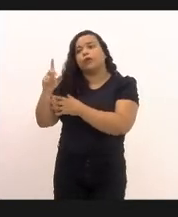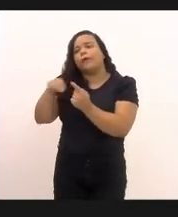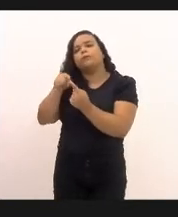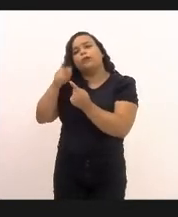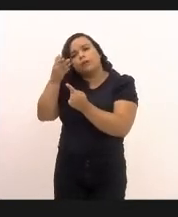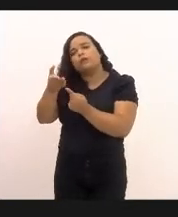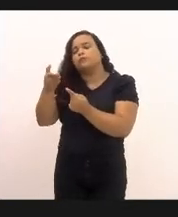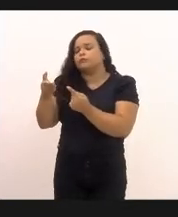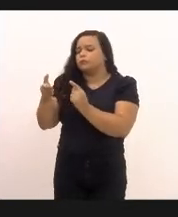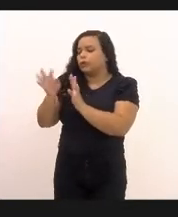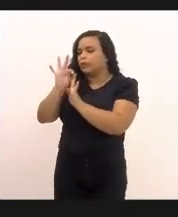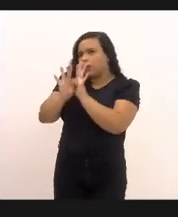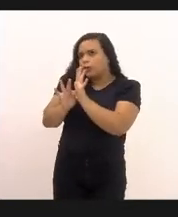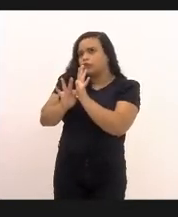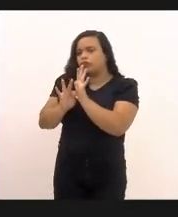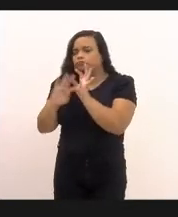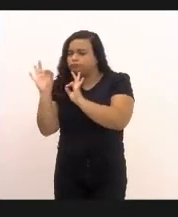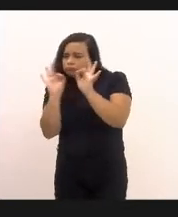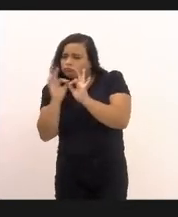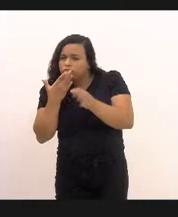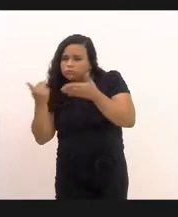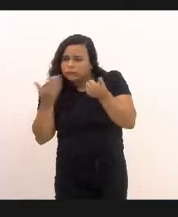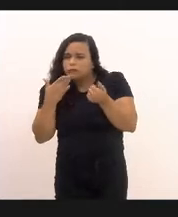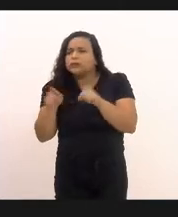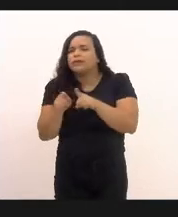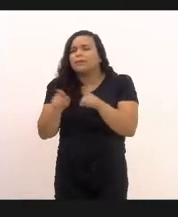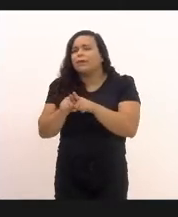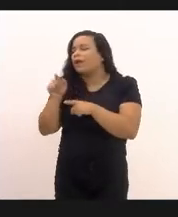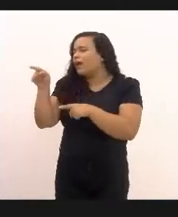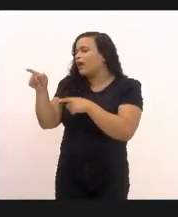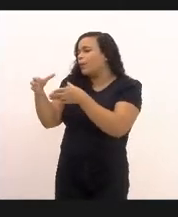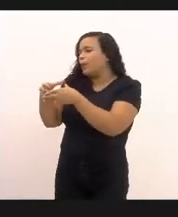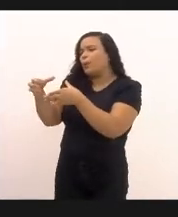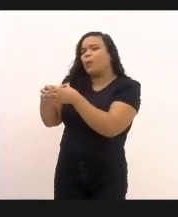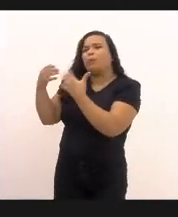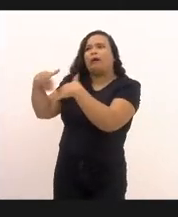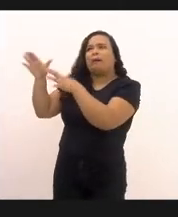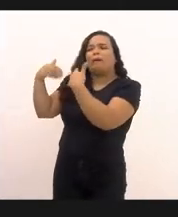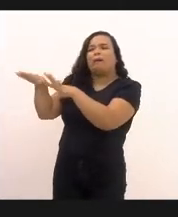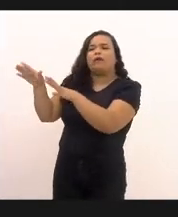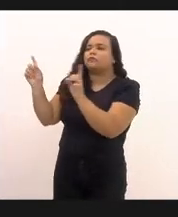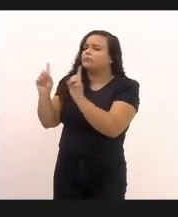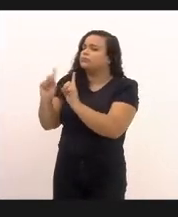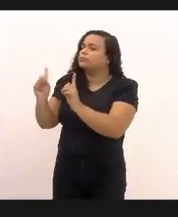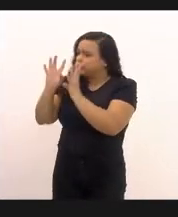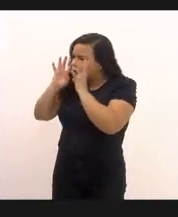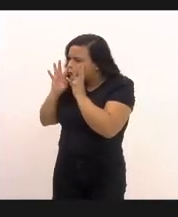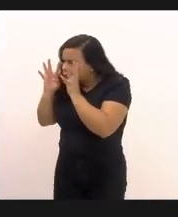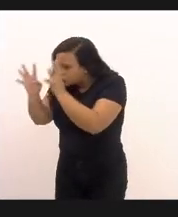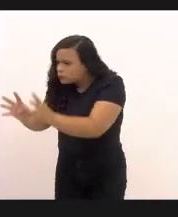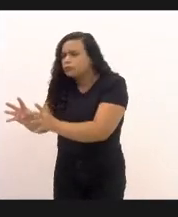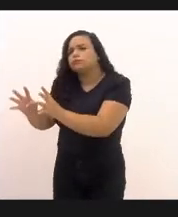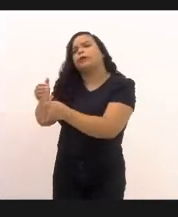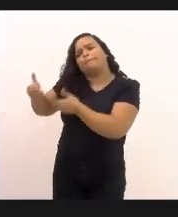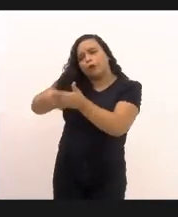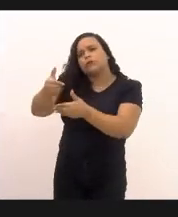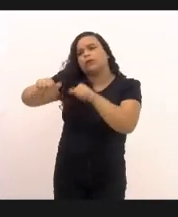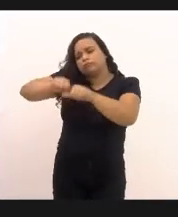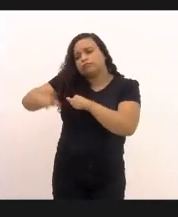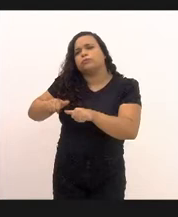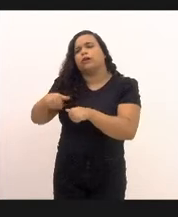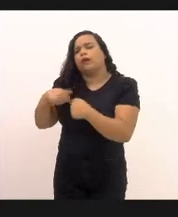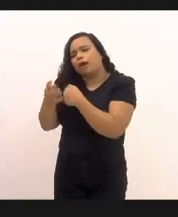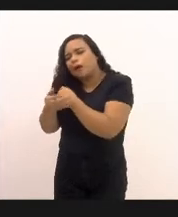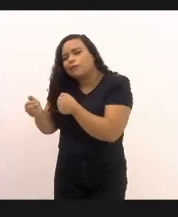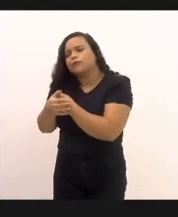e não permitir que essa categoria fique para trás nesse processo de migração. É preciso olhar para todos, com muito carinho, com